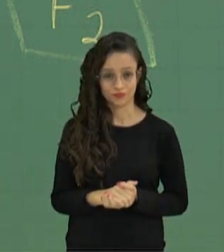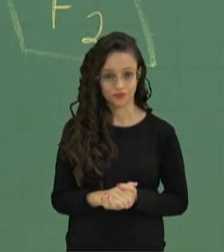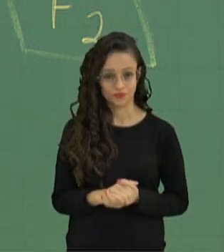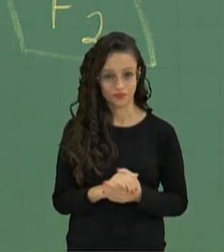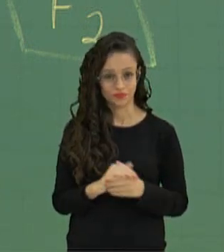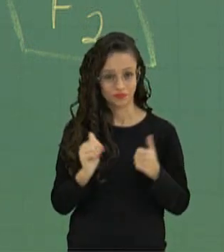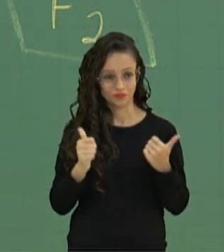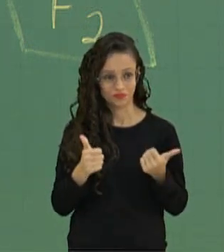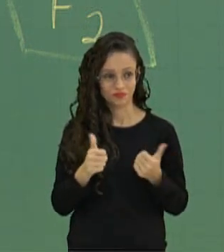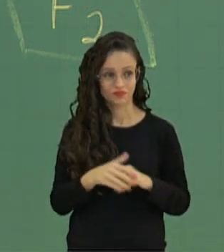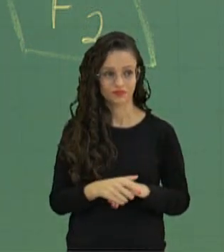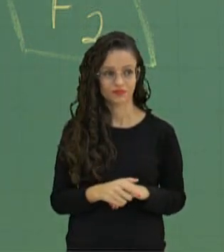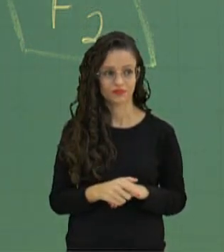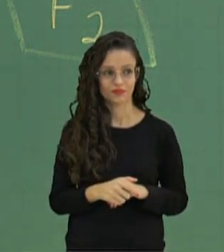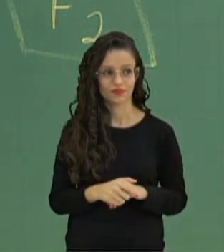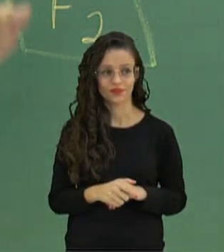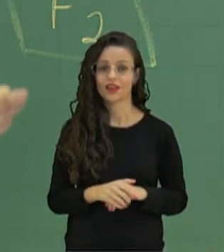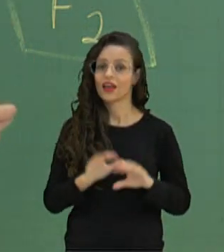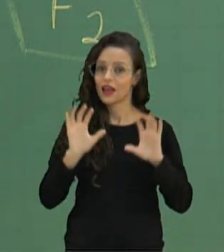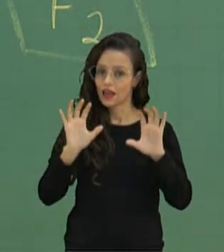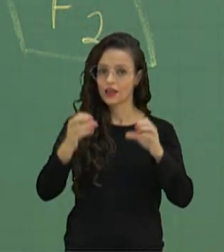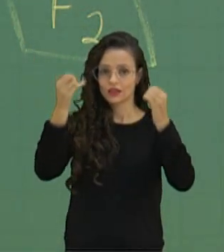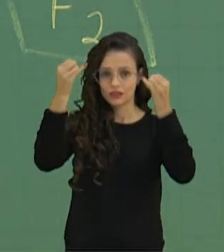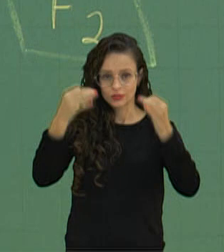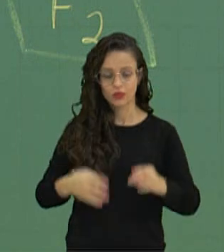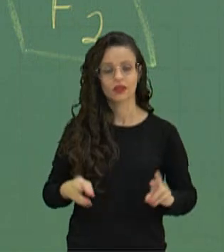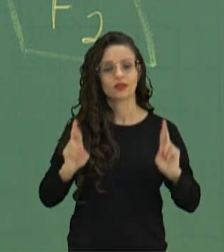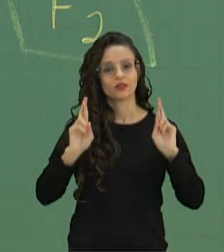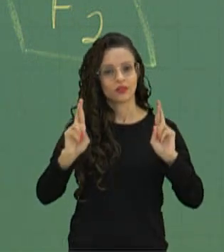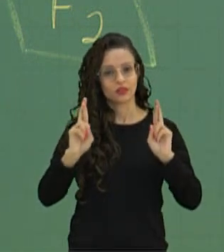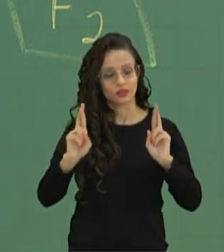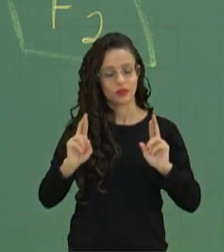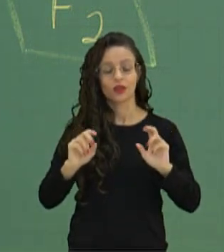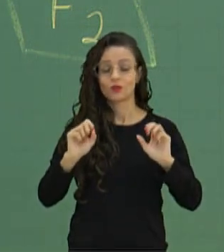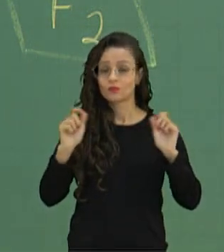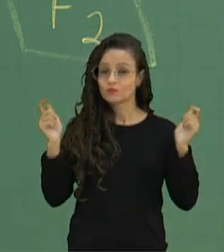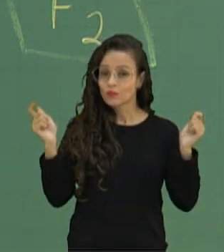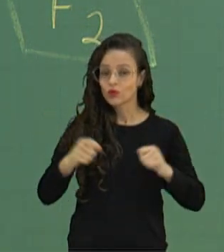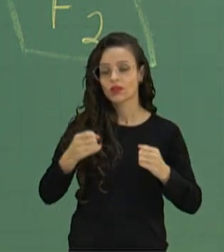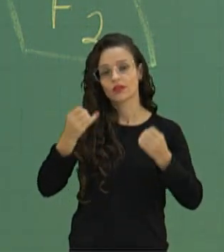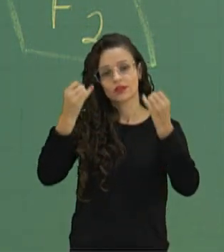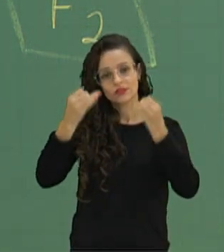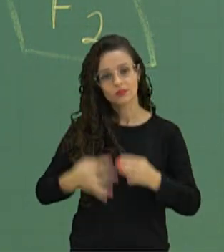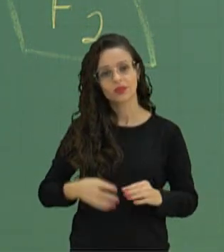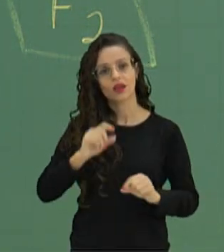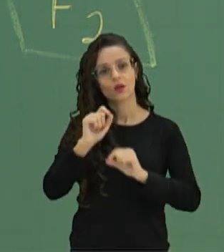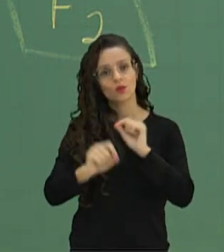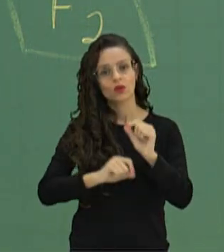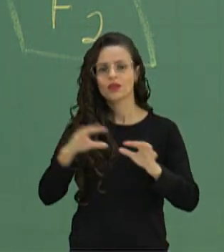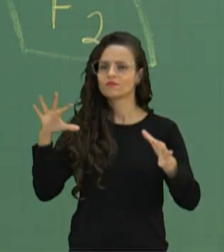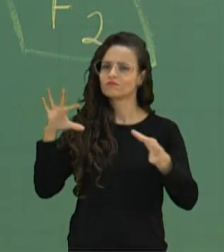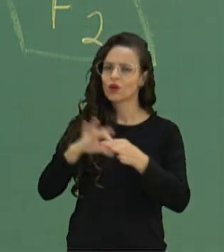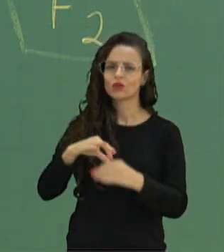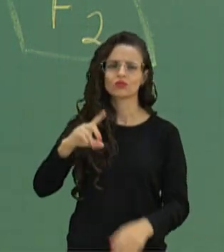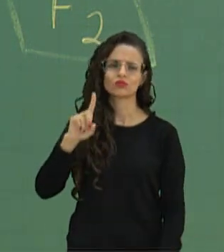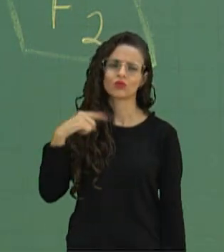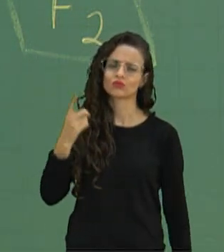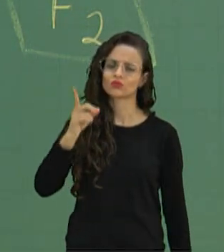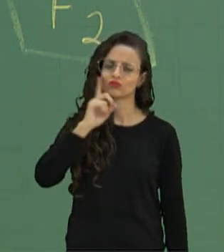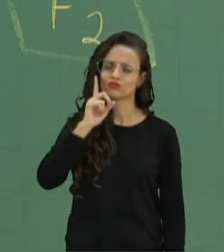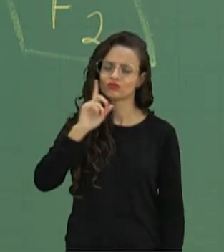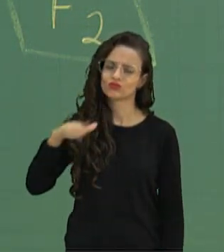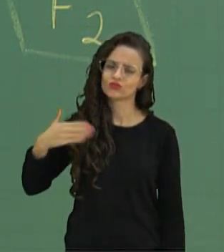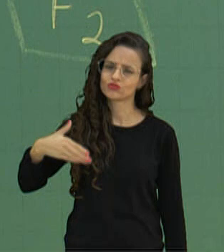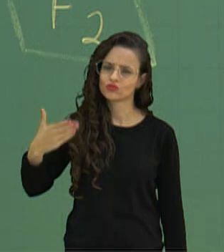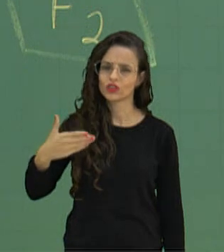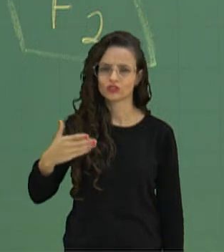Tranquilo? Com essa explicação aqui, eu espero poder explicar questões que fazem parte do nosso cotidiano,